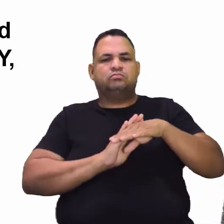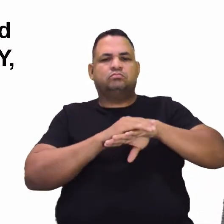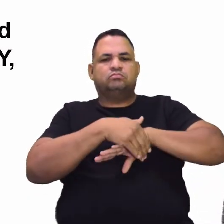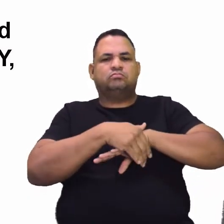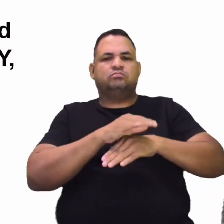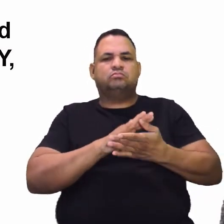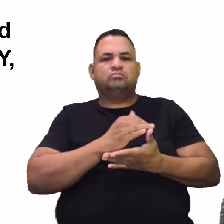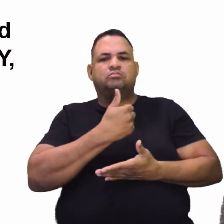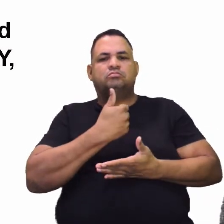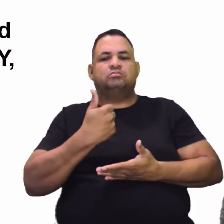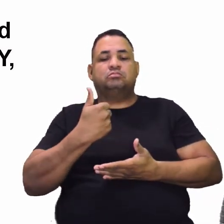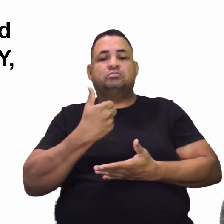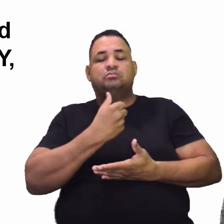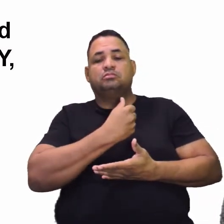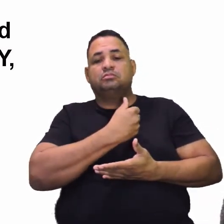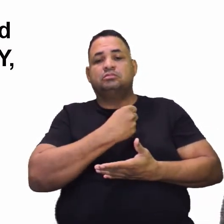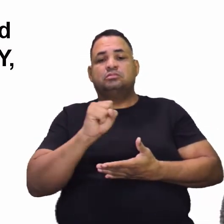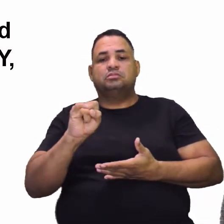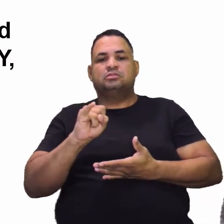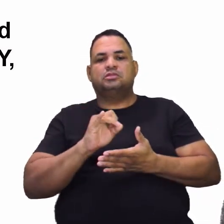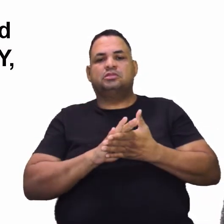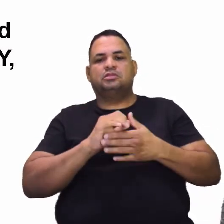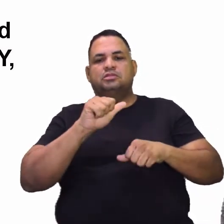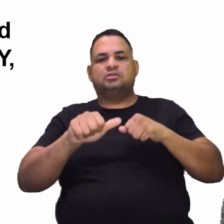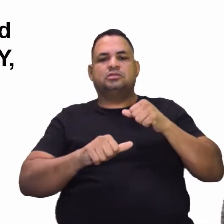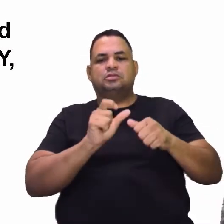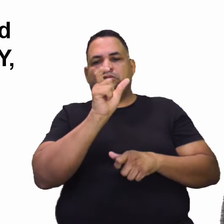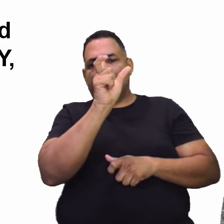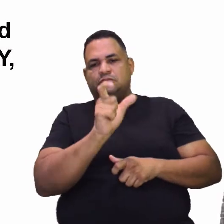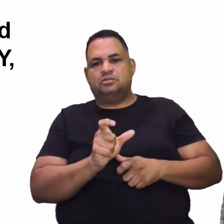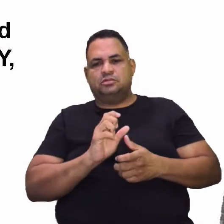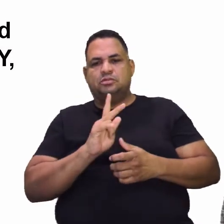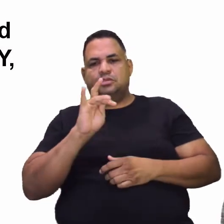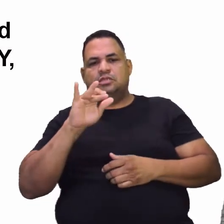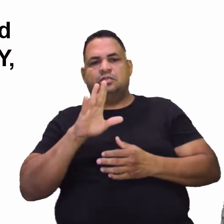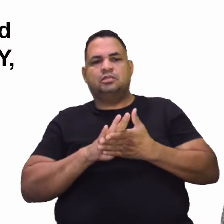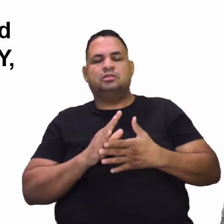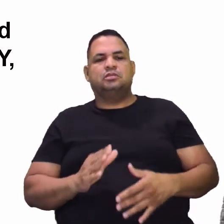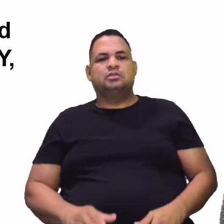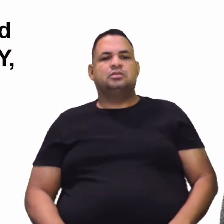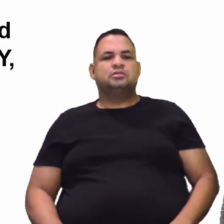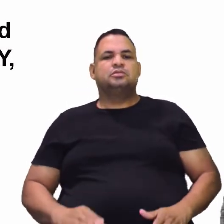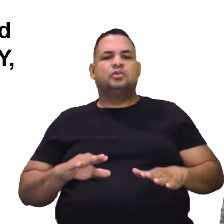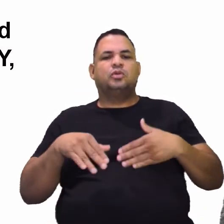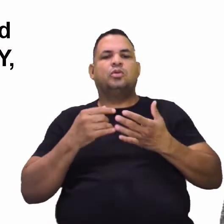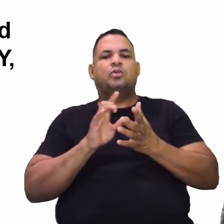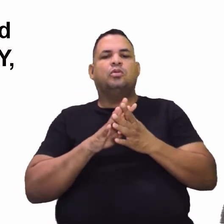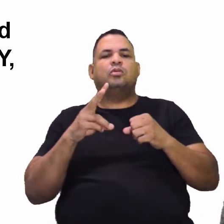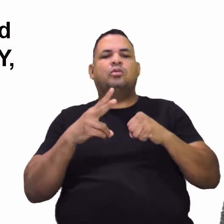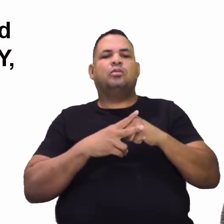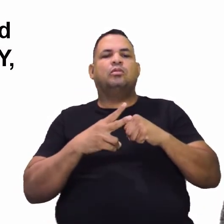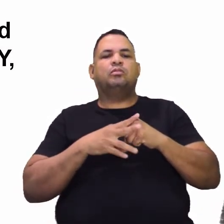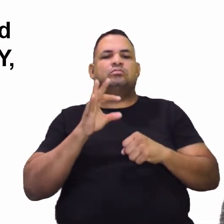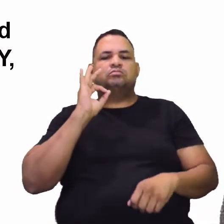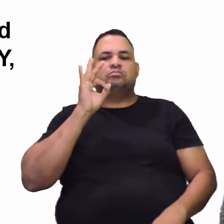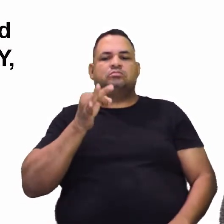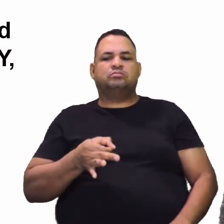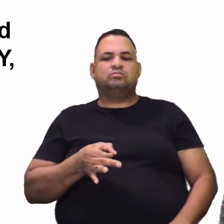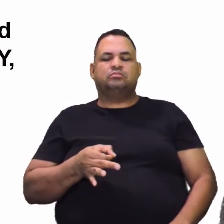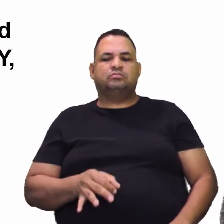Se trocássemos o sujeito por Kelly, né, o I pelo Kelly, qual a forma verbal